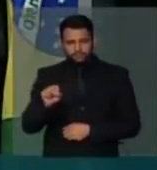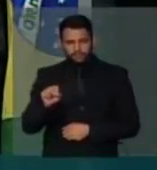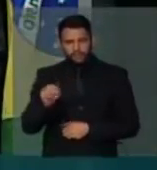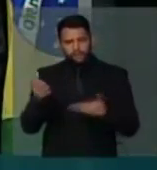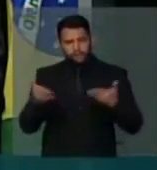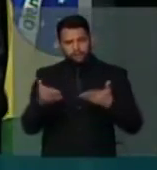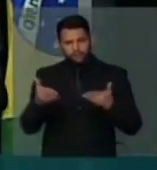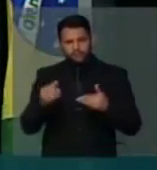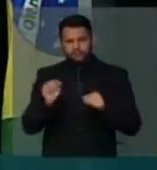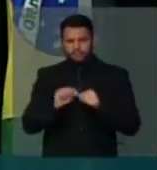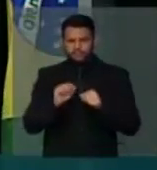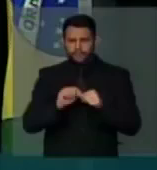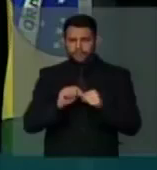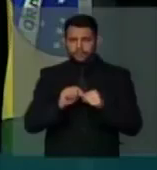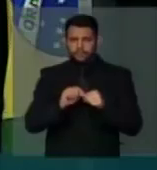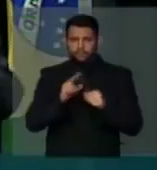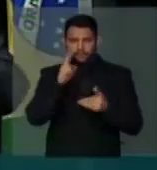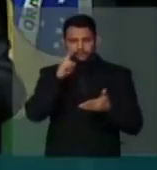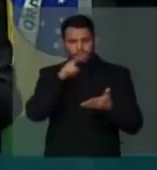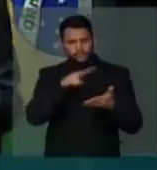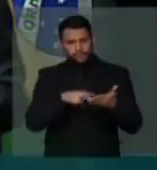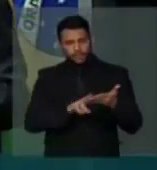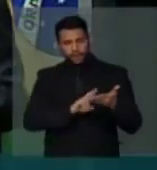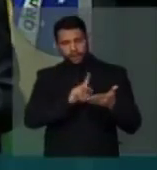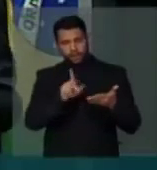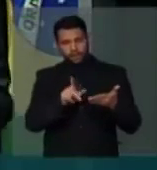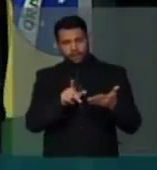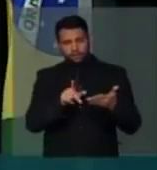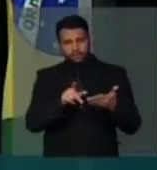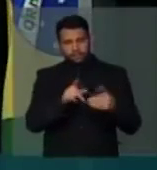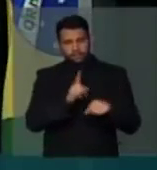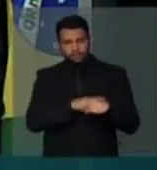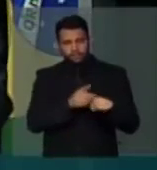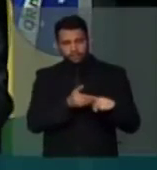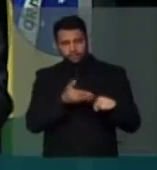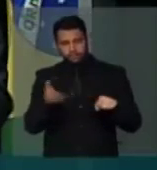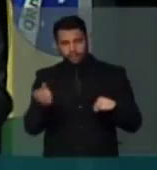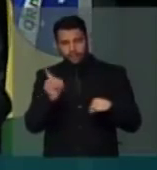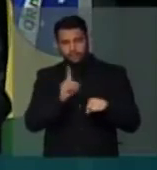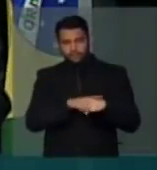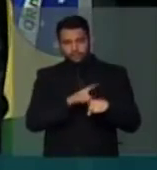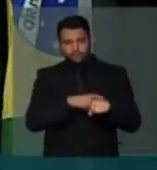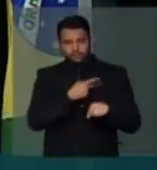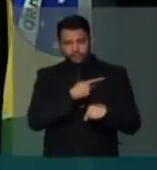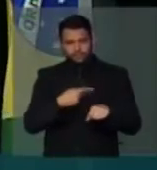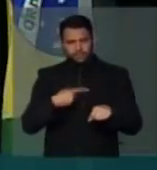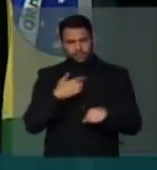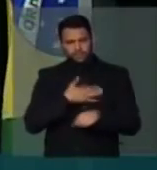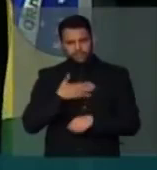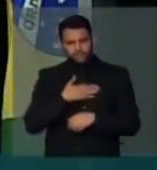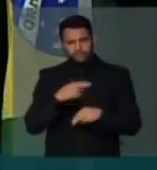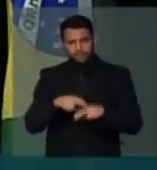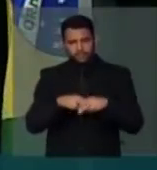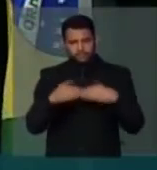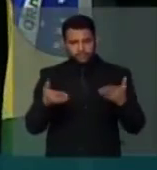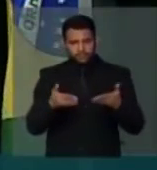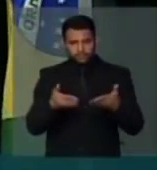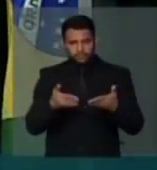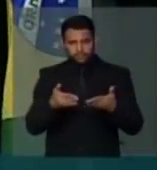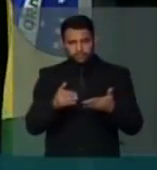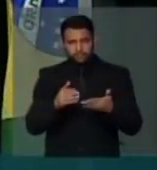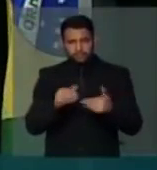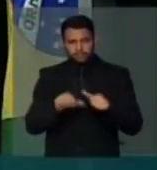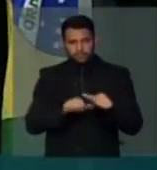Agora, nós precisamos fazer uma leitura clara, e como eu tenho um tempo extra hoje, presidente, eu quero me permitir aqui, neste